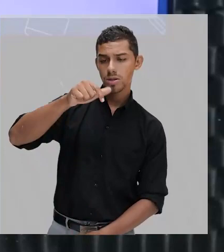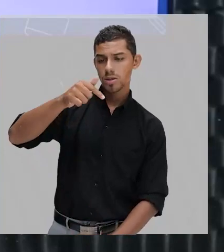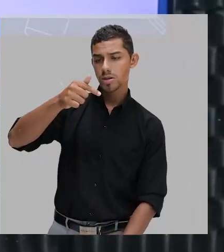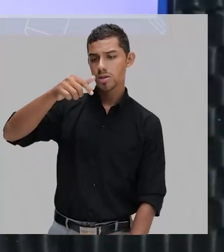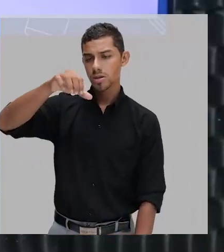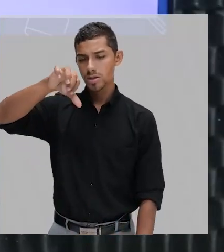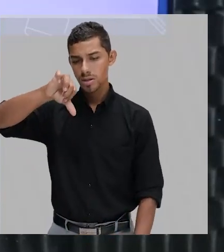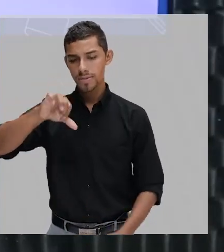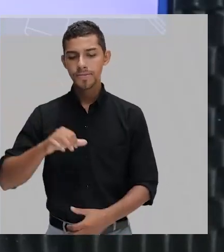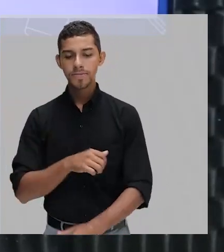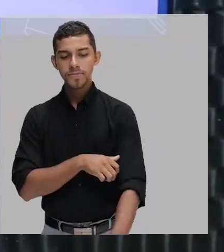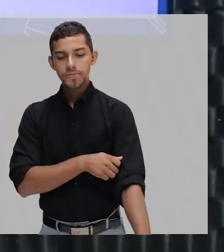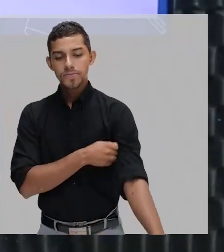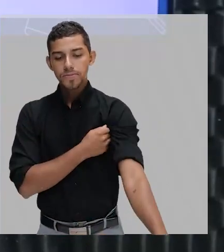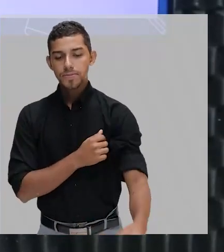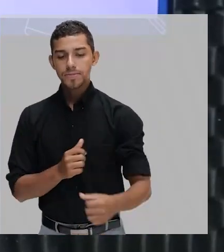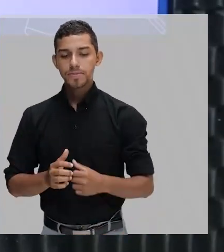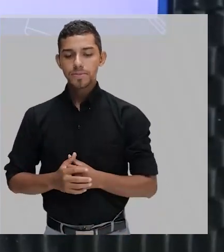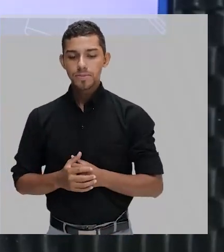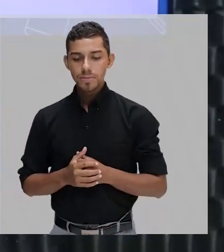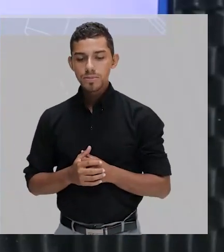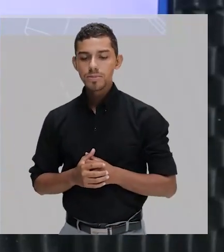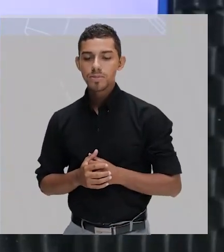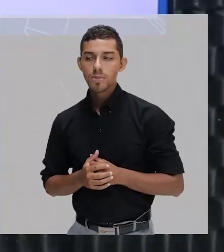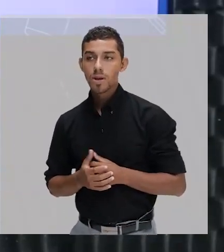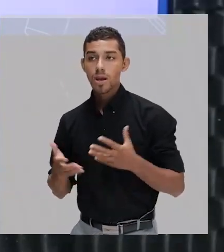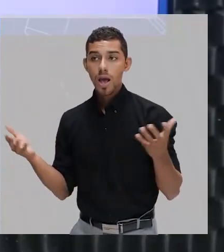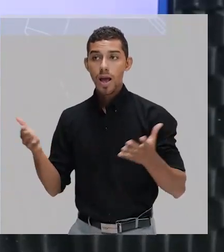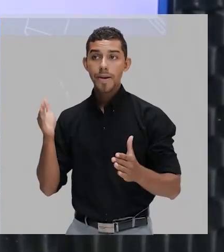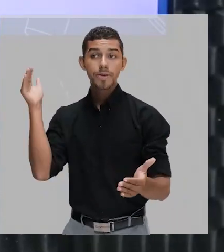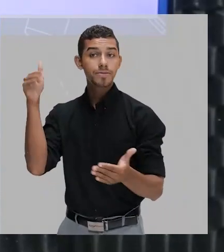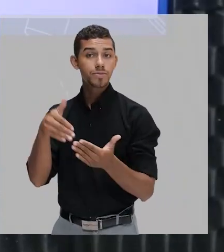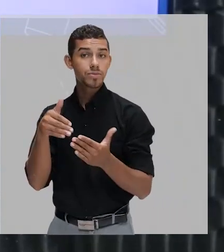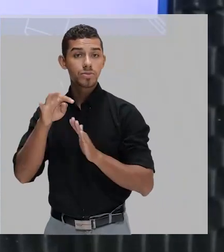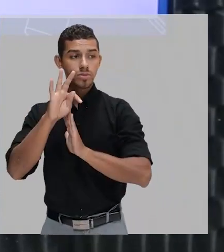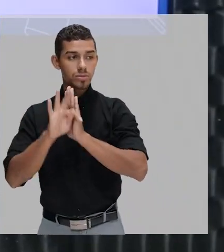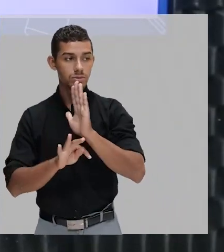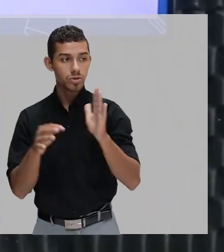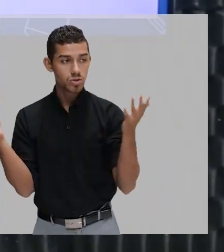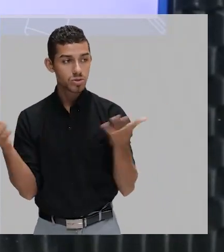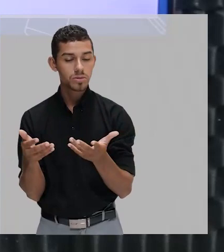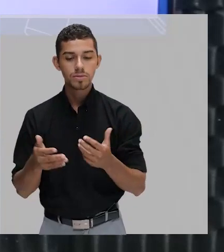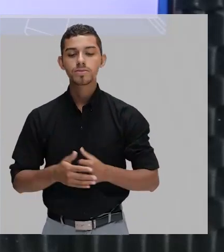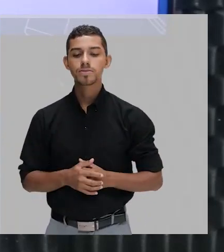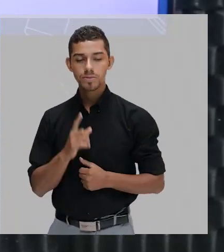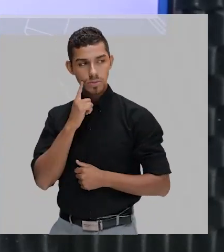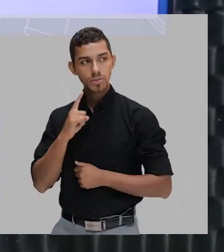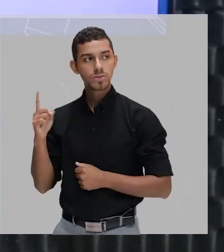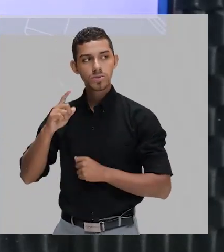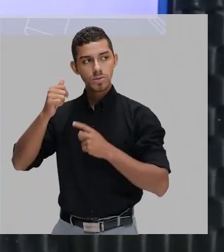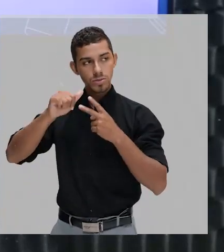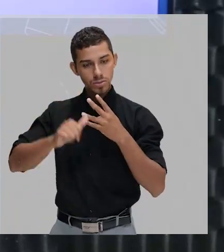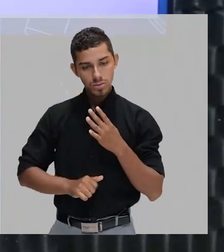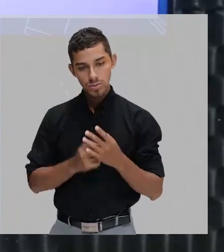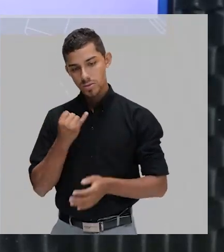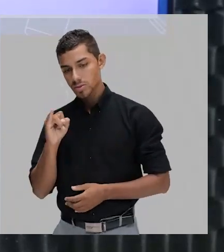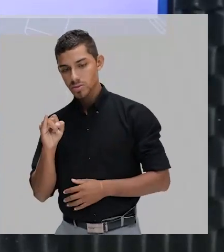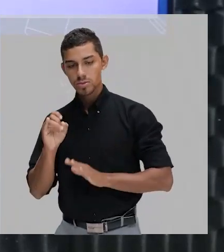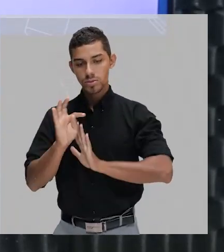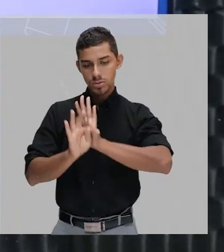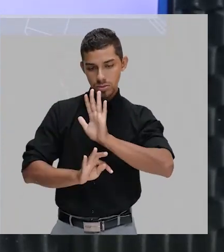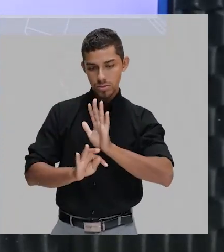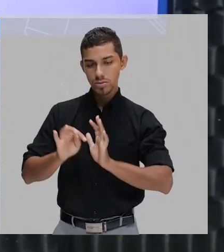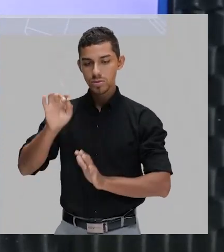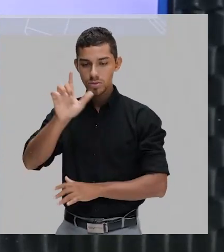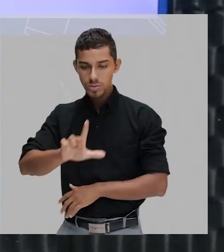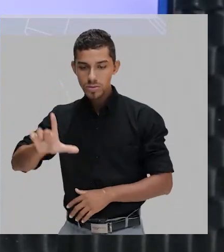1879, tá? Vamos agora para o nosso último texto de hoje. Mais uma análise para a gente definir se é um texto